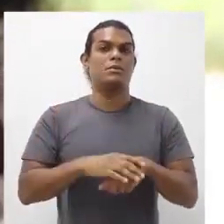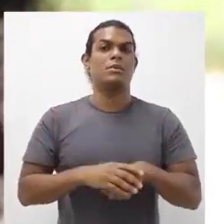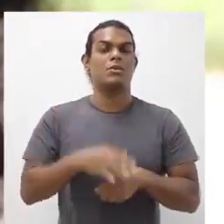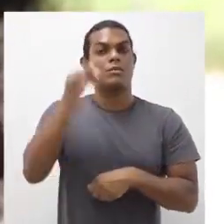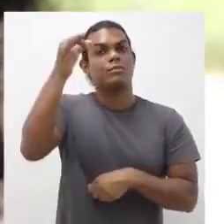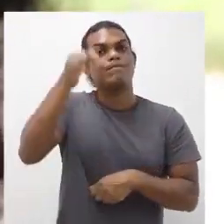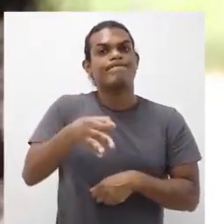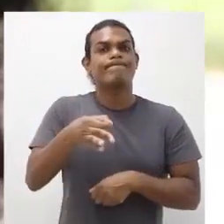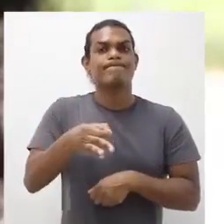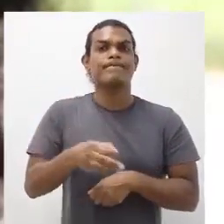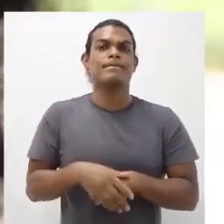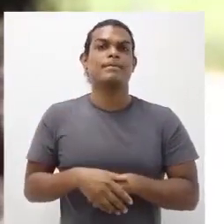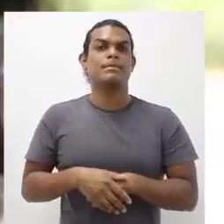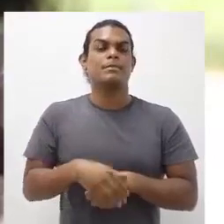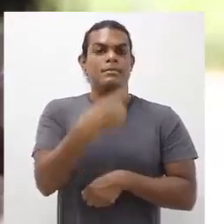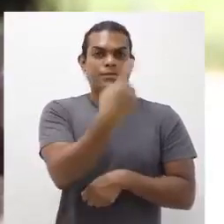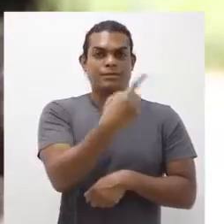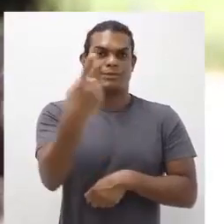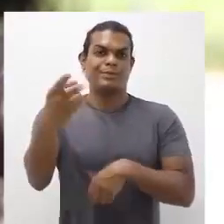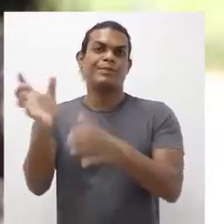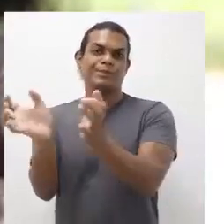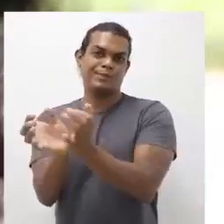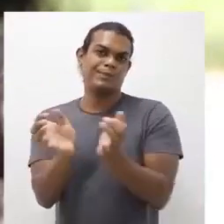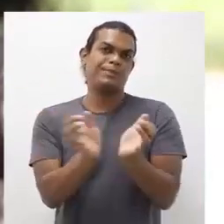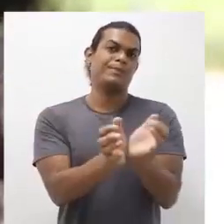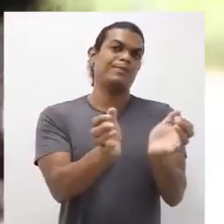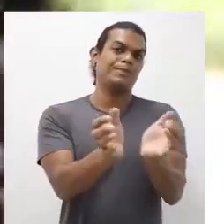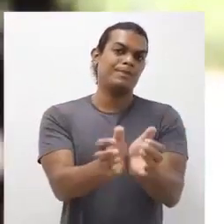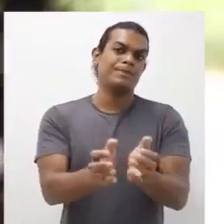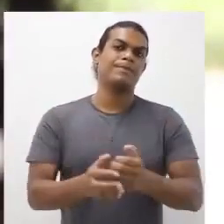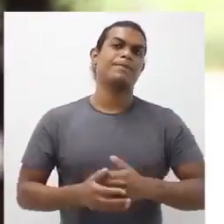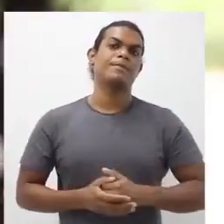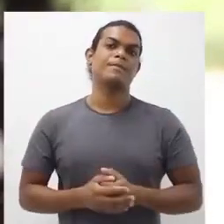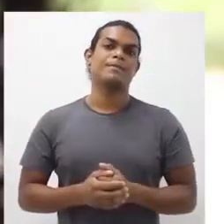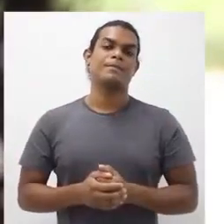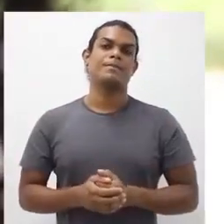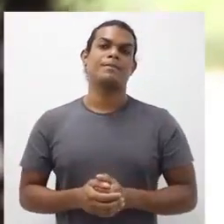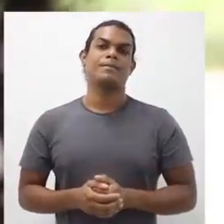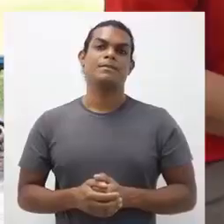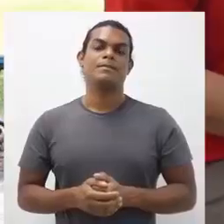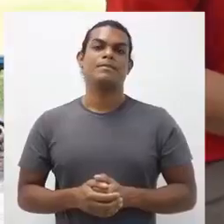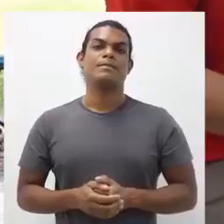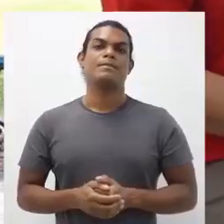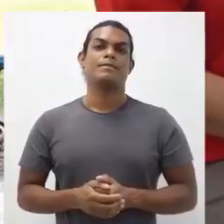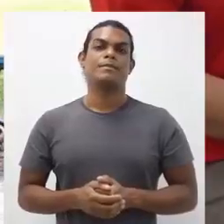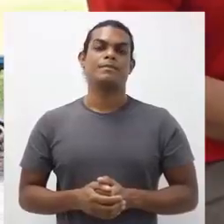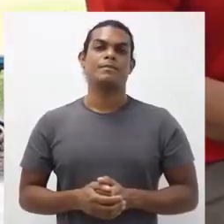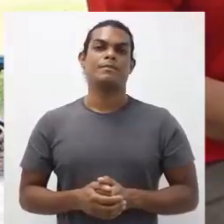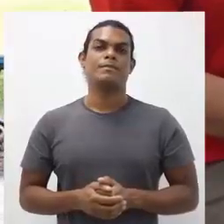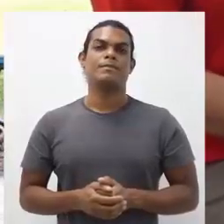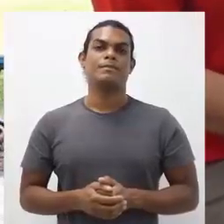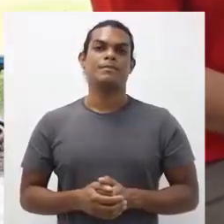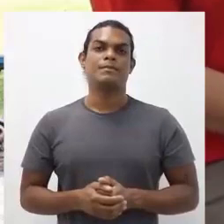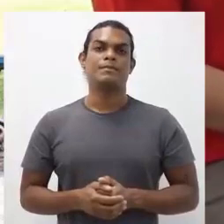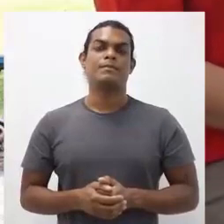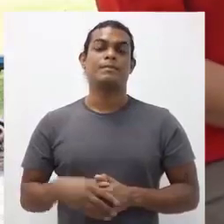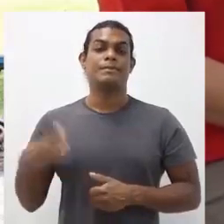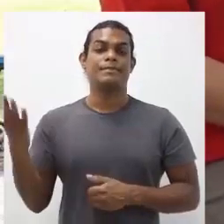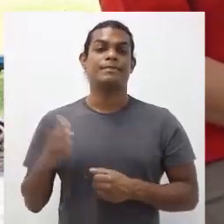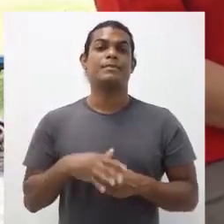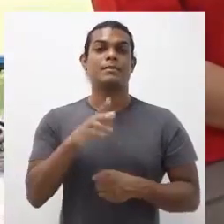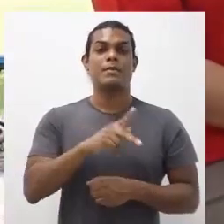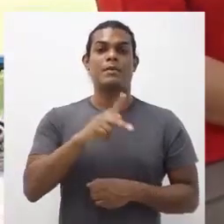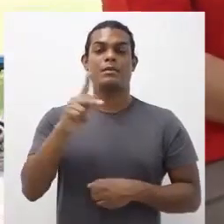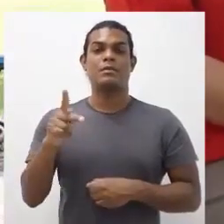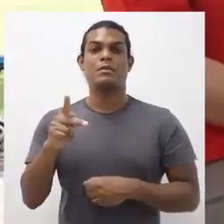as dificuldades e a construção de aprendizagens desse grupo. Interessante. A professora